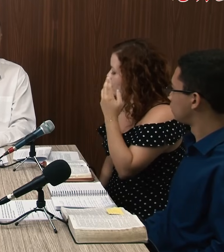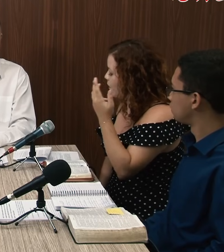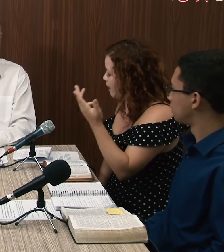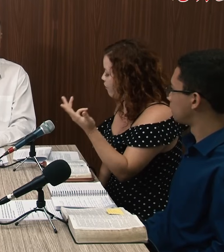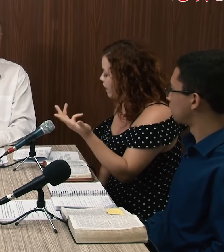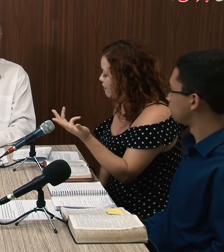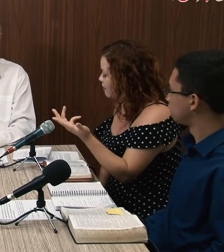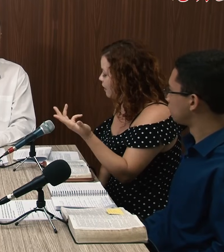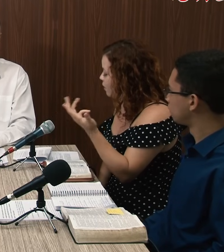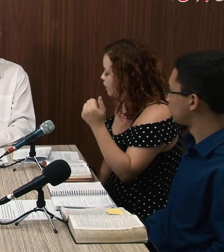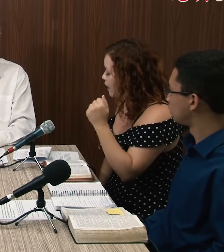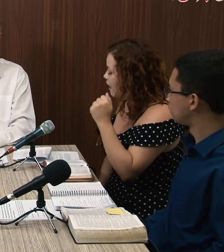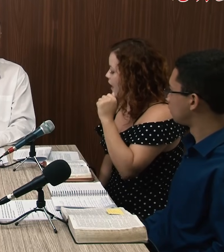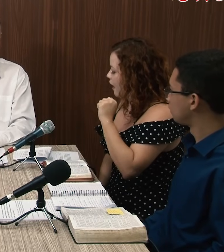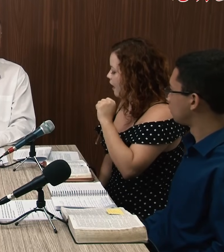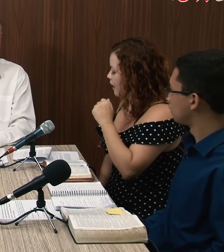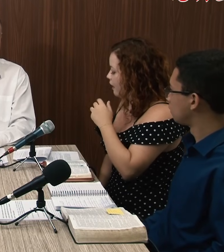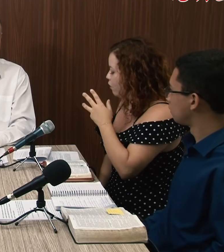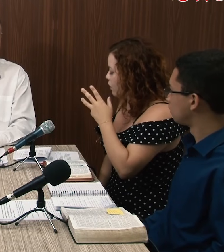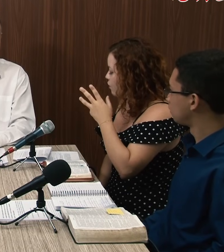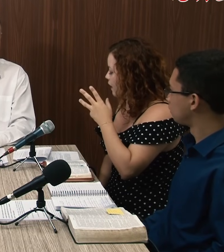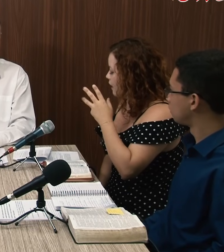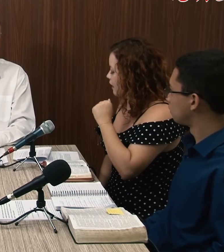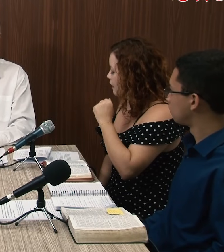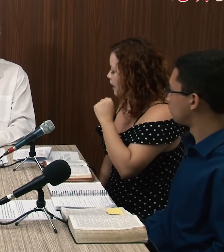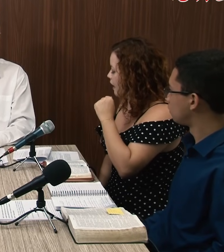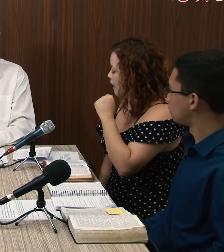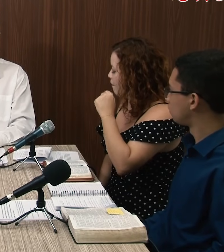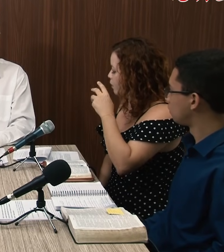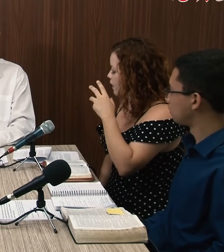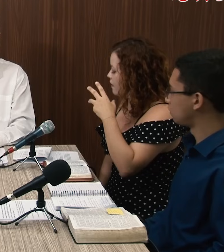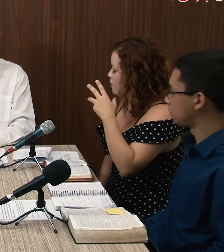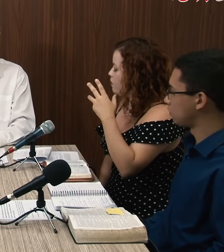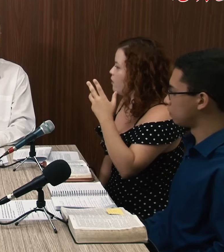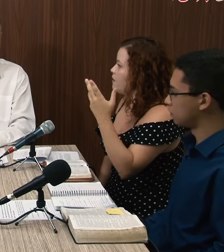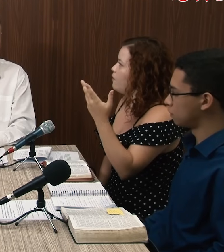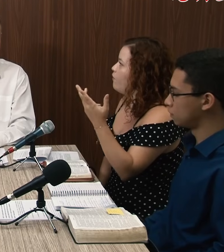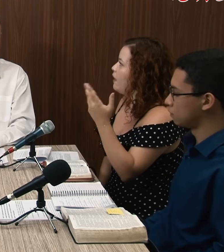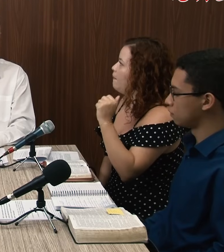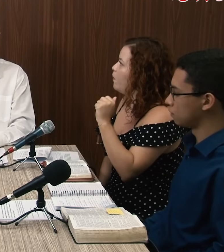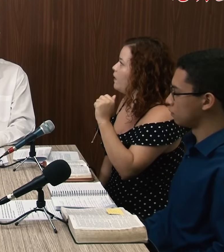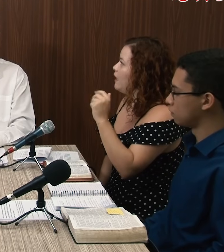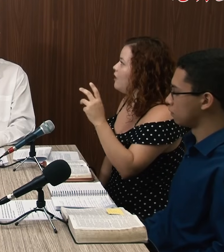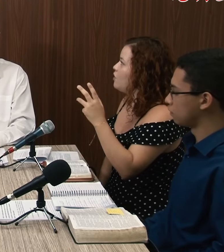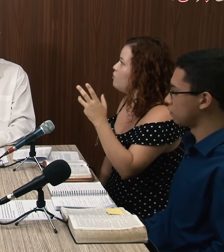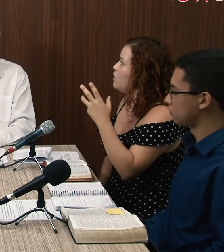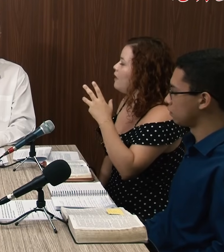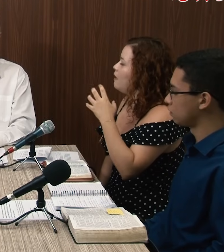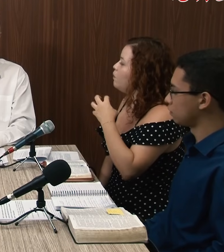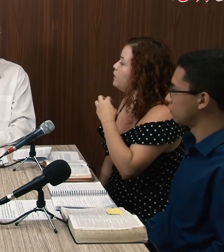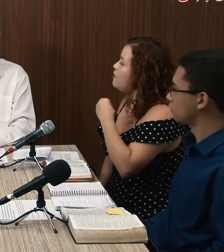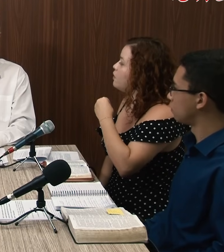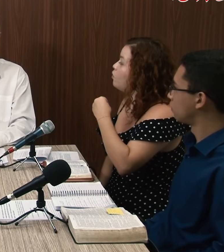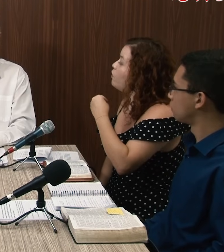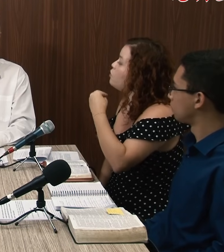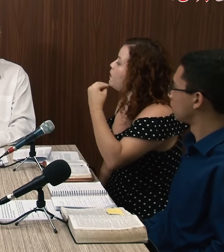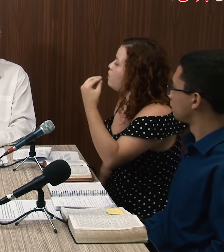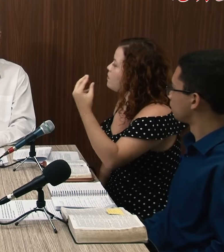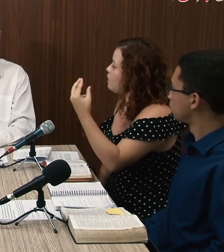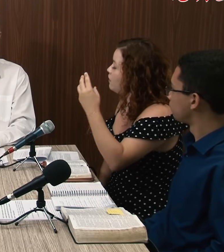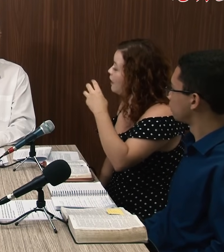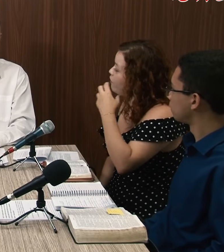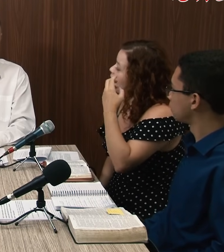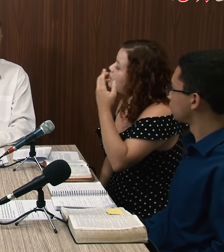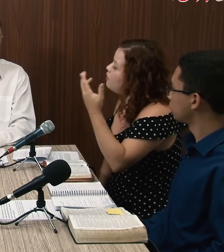não tinham a revelação, né? Em Lucas fala que da abundância do seu coração fala a boca, e eles não tinham ali a abundância do